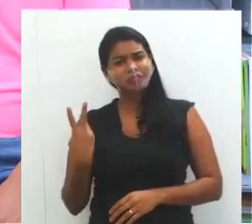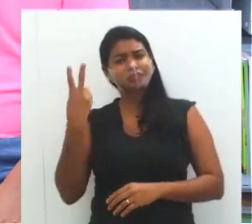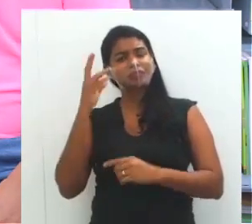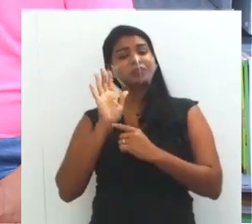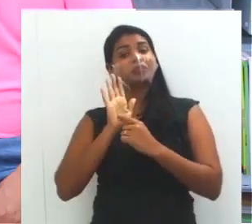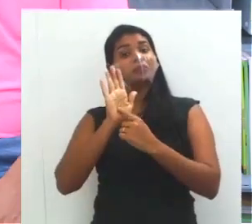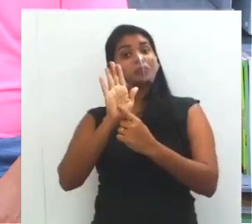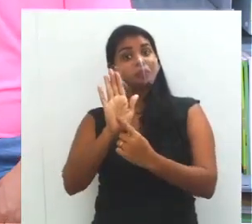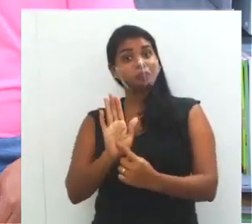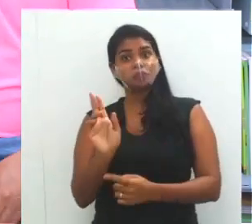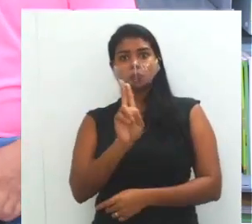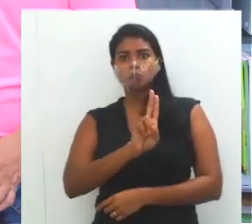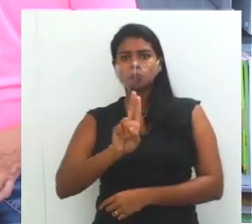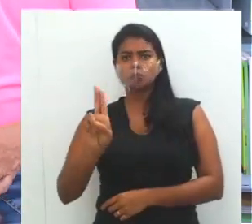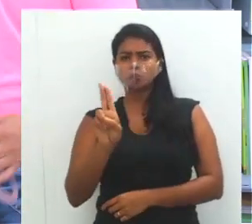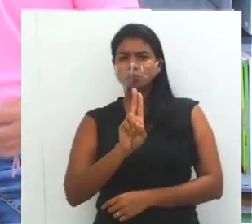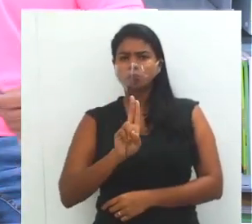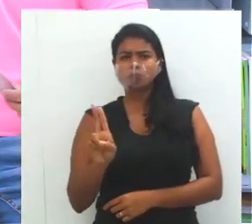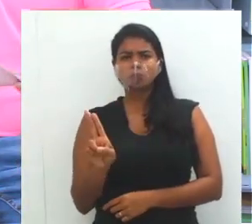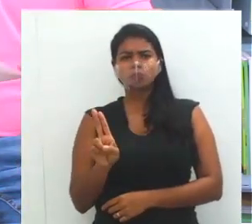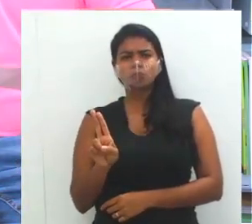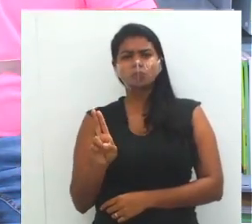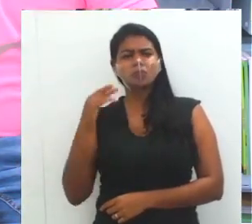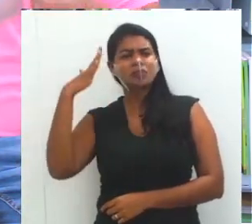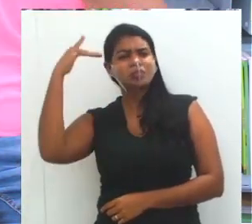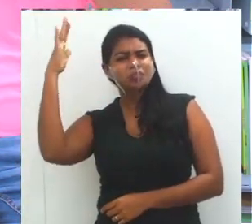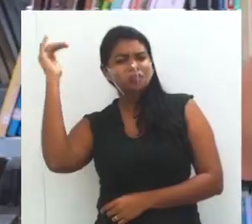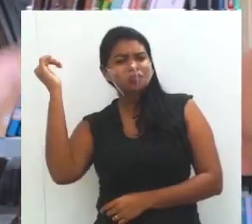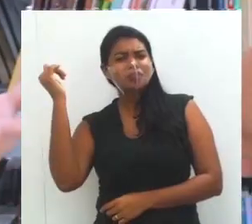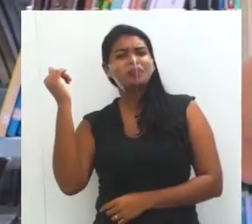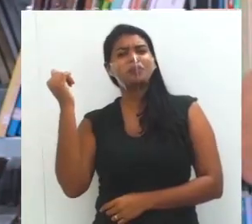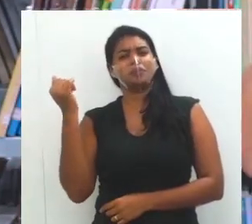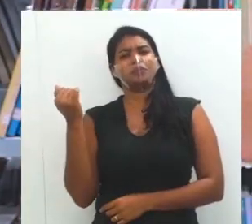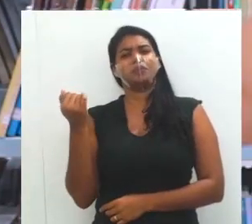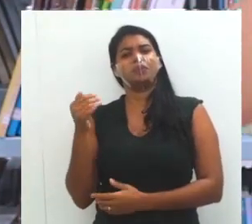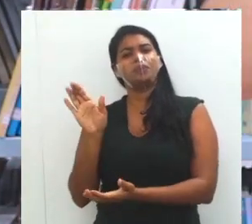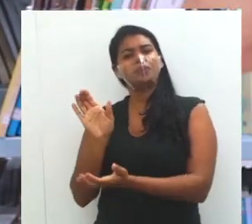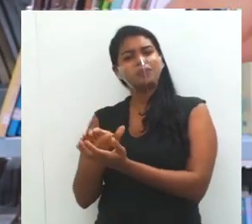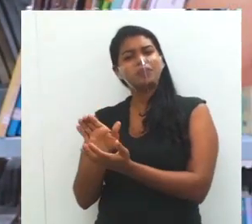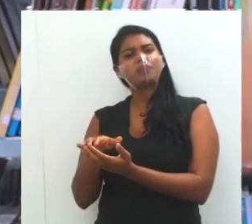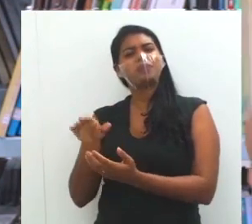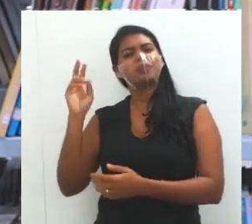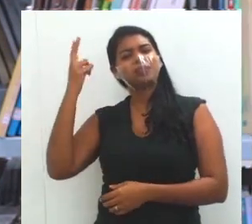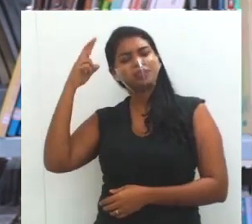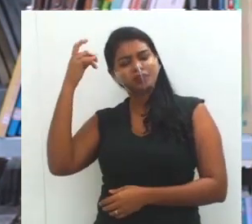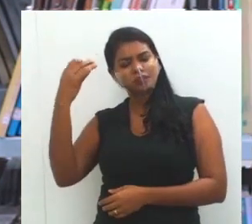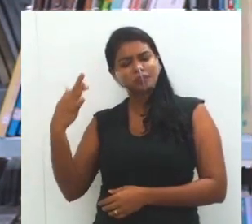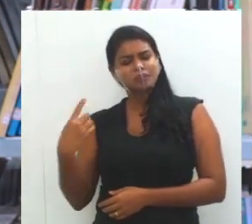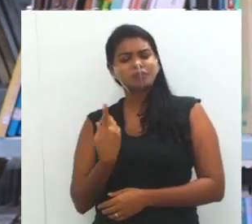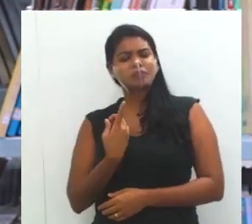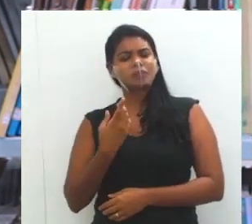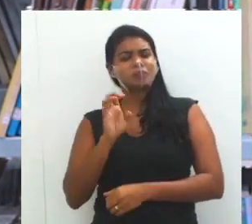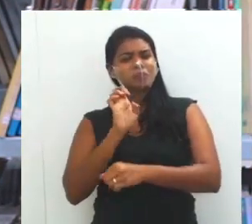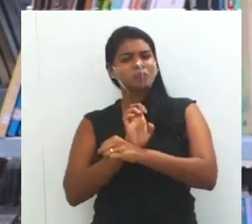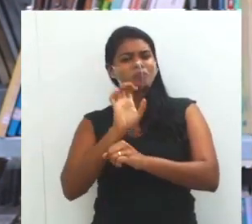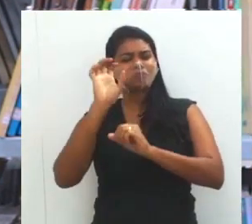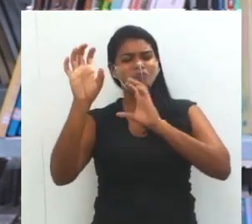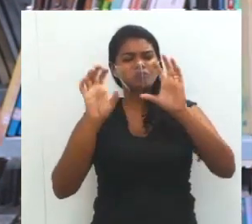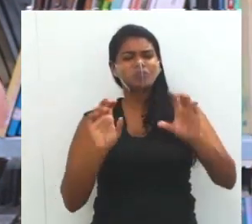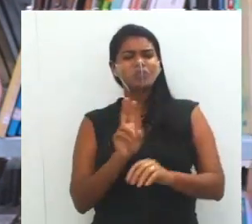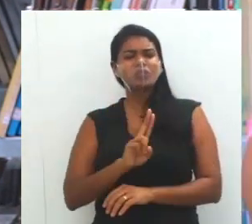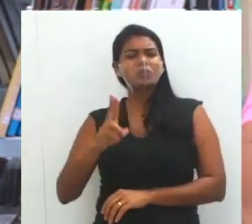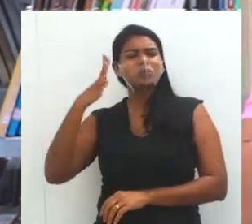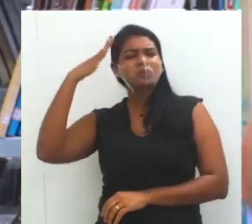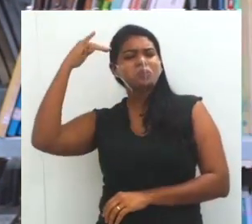valorizar, mostrar os nomes pernambucanos, aqueles que fizeram e que fazem história do nosso estado, que levam o